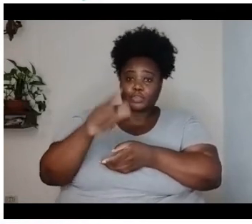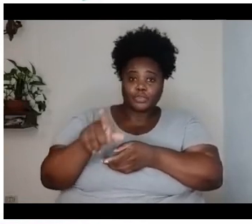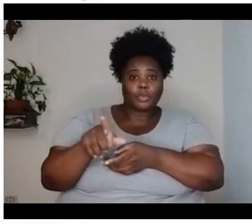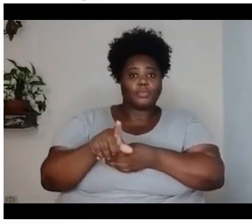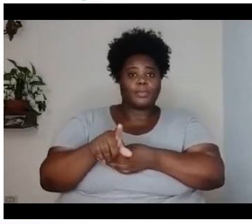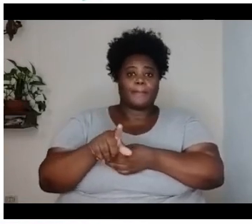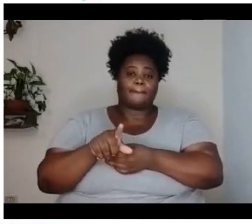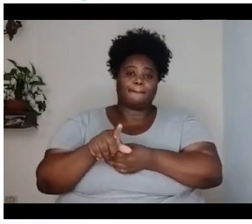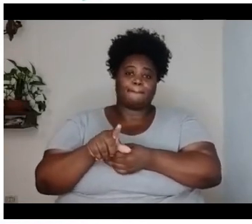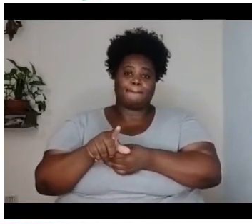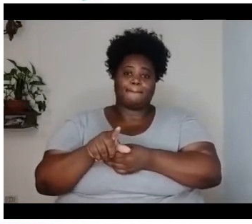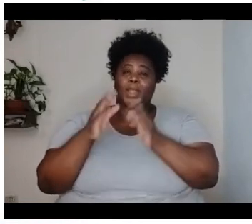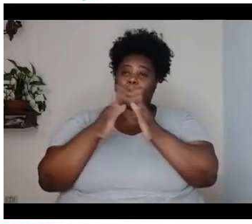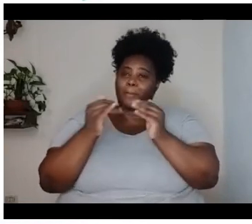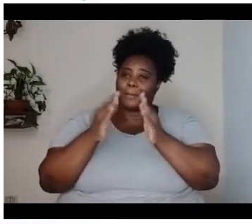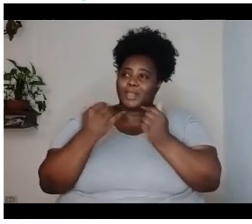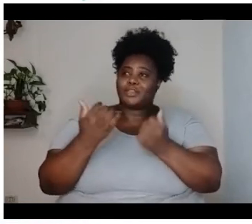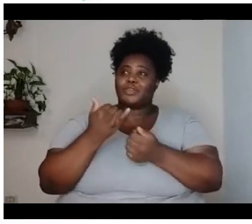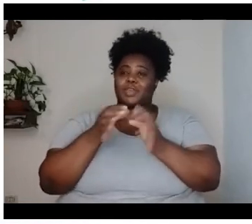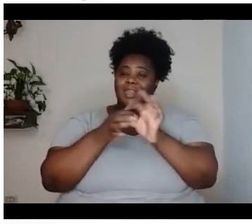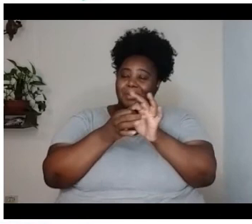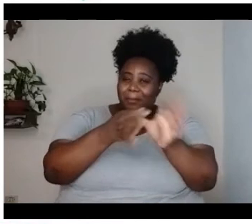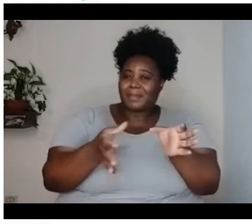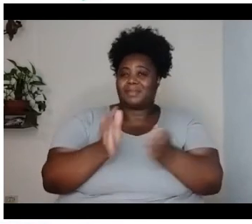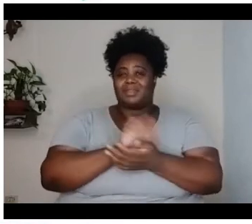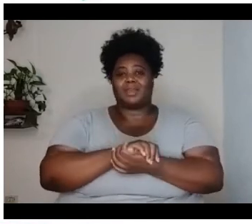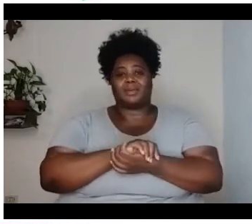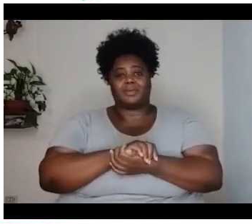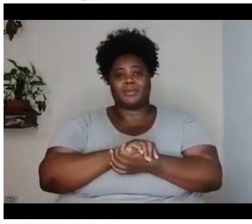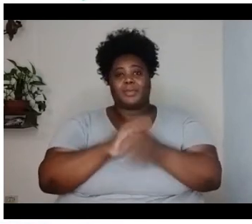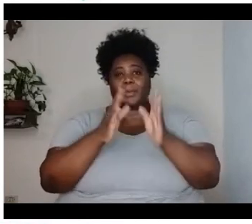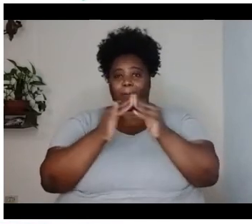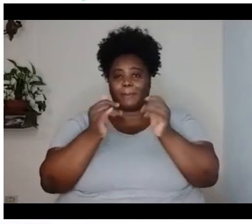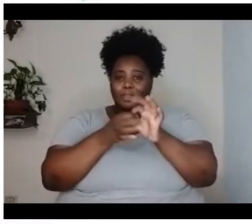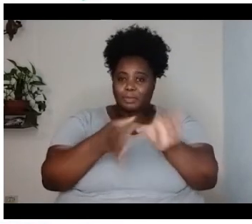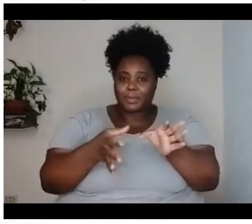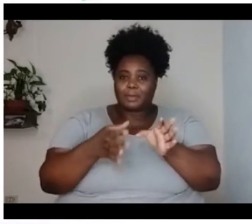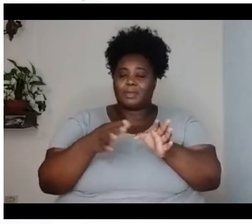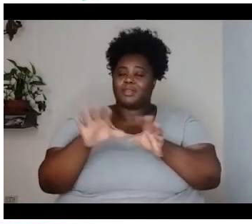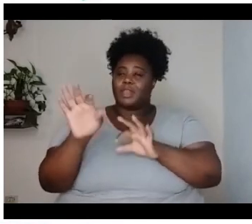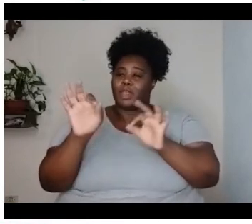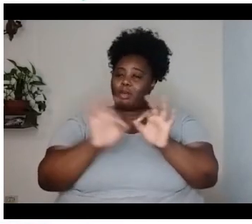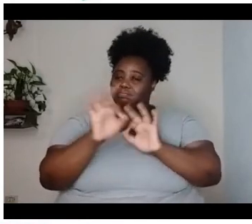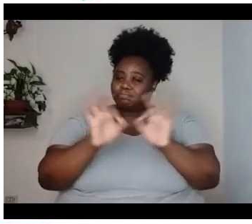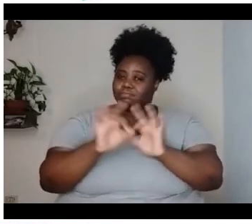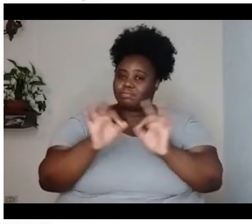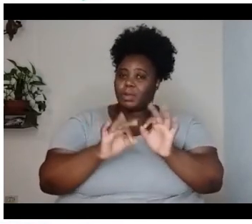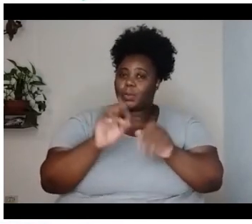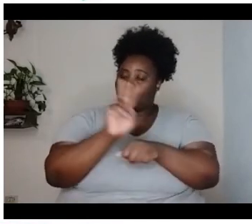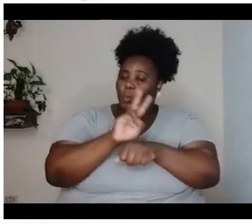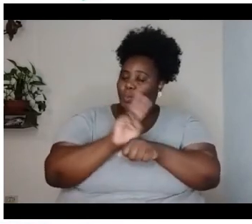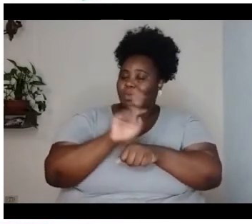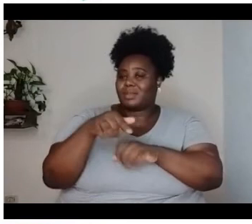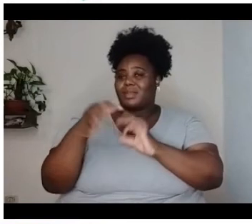do pedir permissão, você já falou isso, né? Assim, o pedir permissão, oficializar, que cuidados são esses que